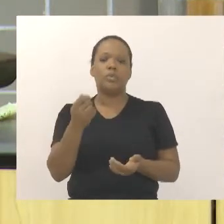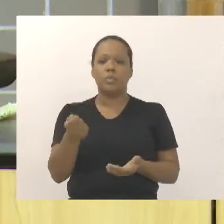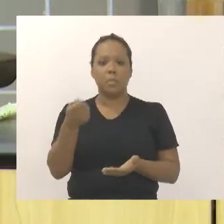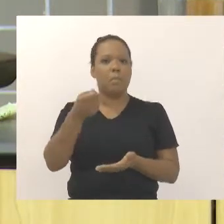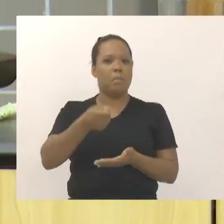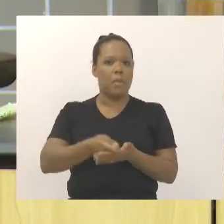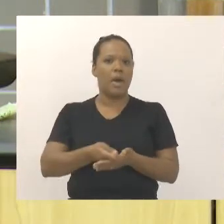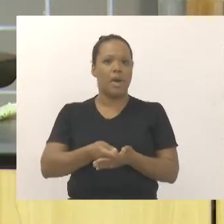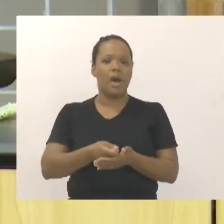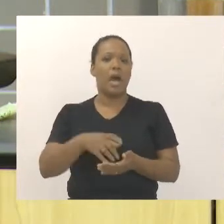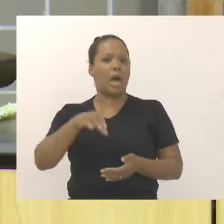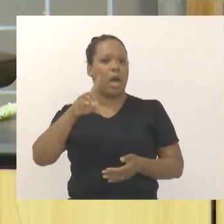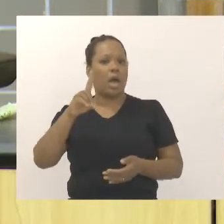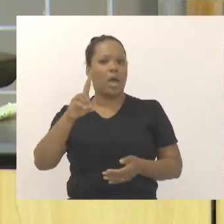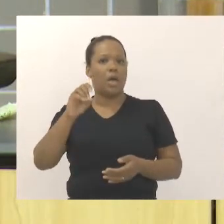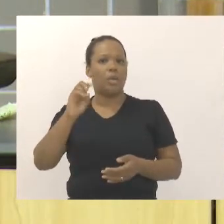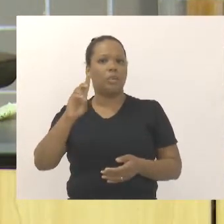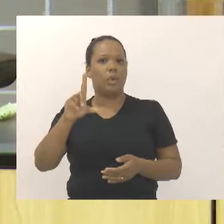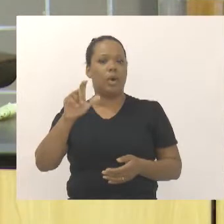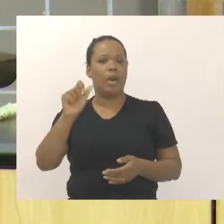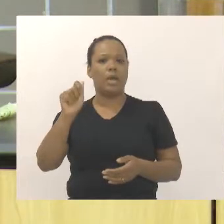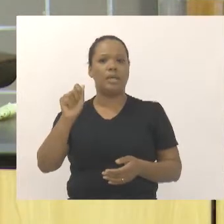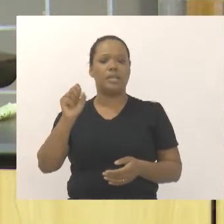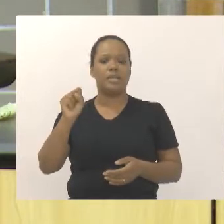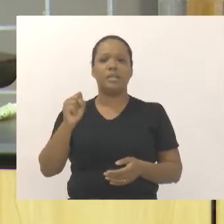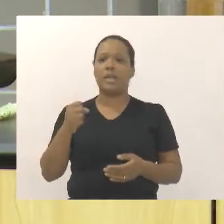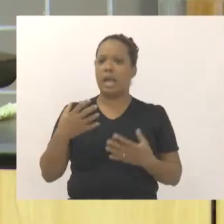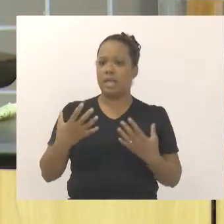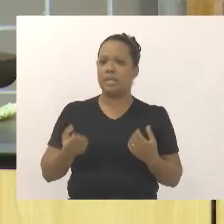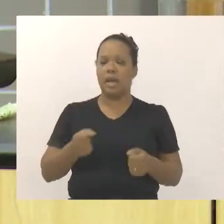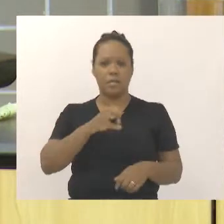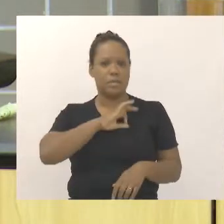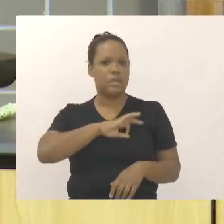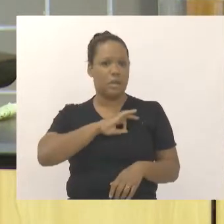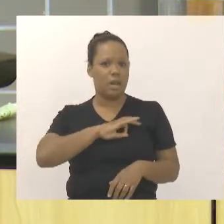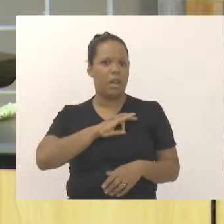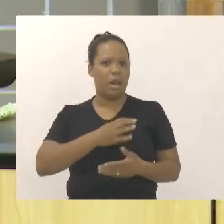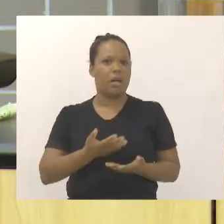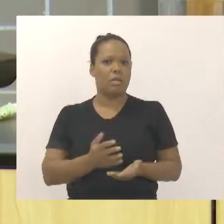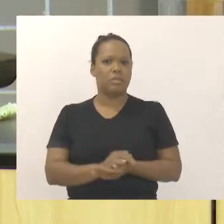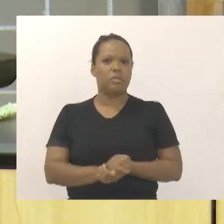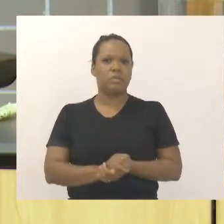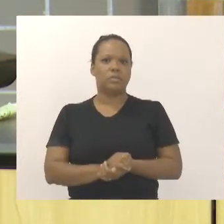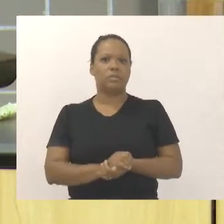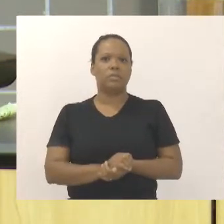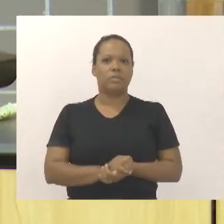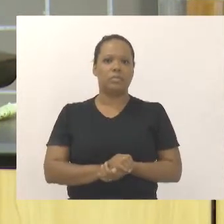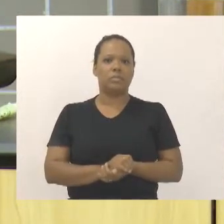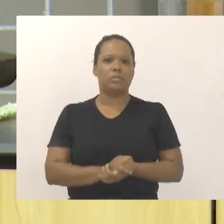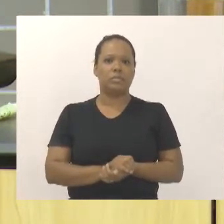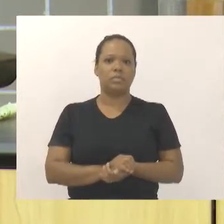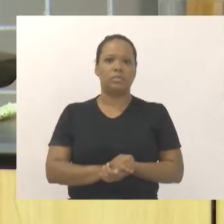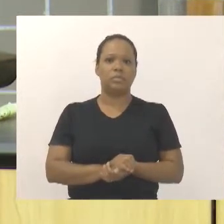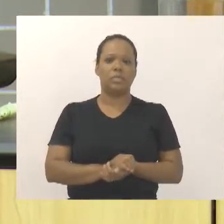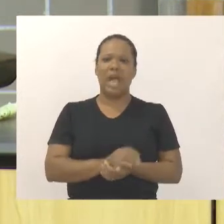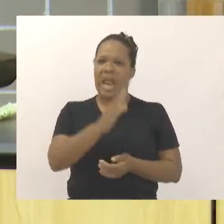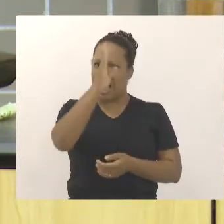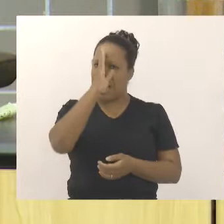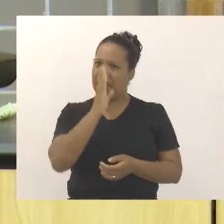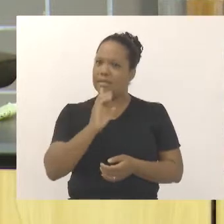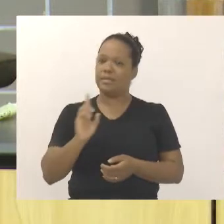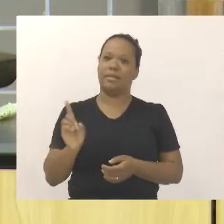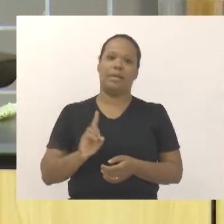todas as doulas são remuneradas. Esse é o pensamento dos vereadores. Então, quer dizer que as doulas fazem de